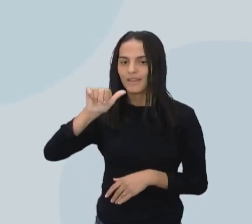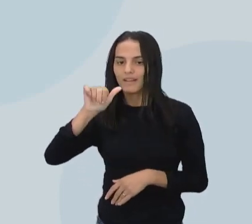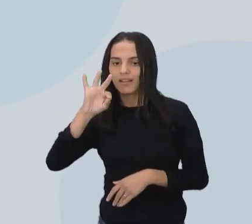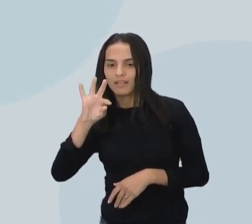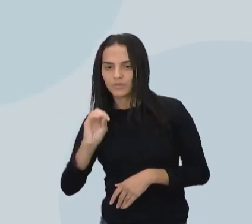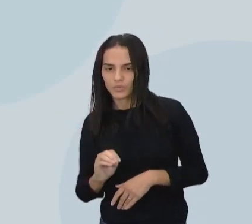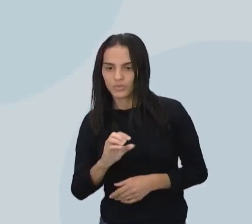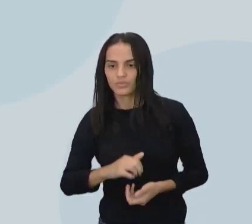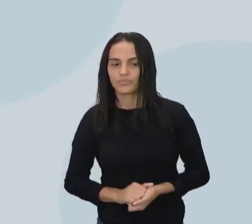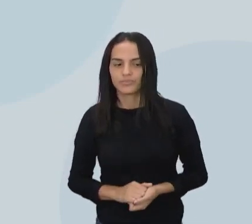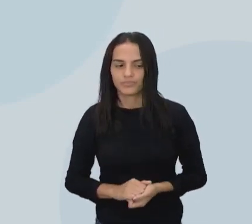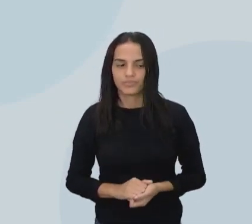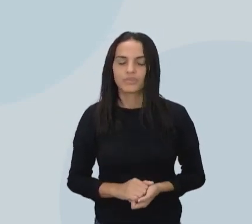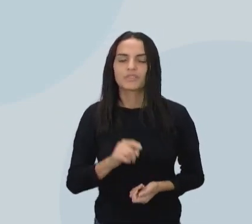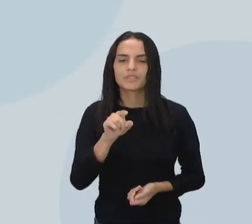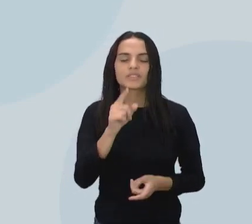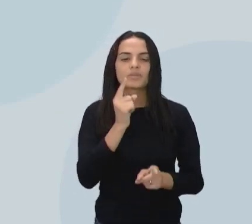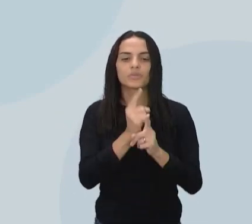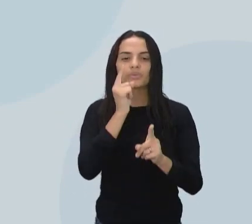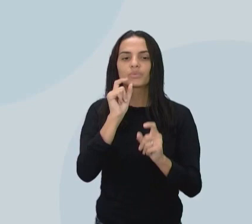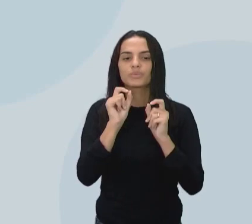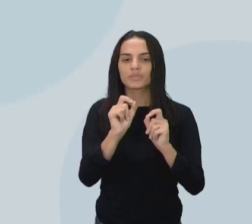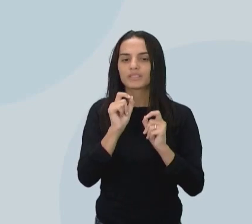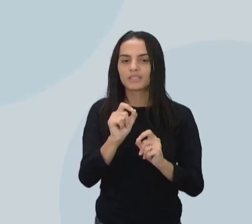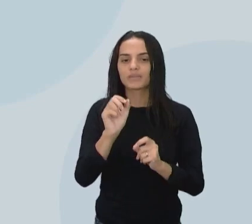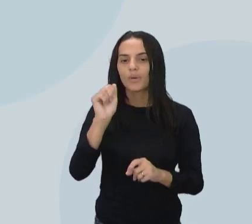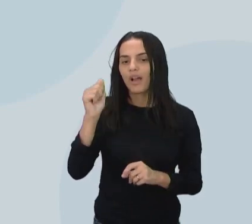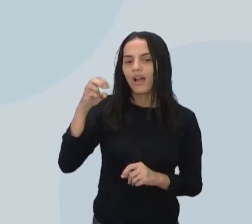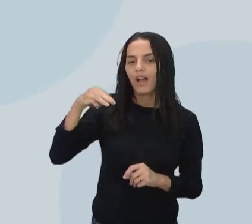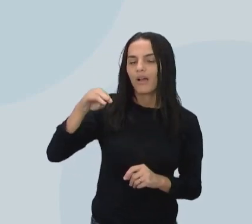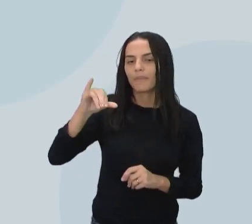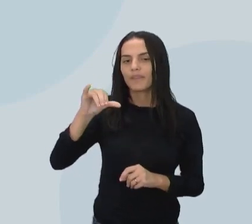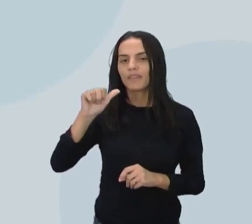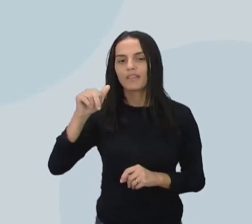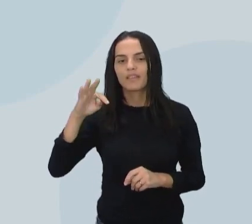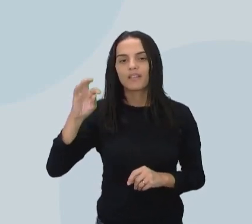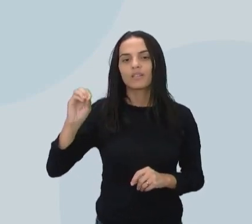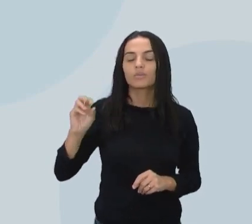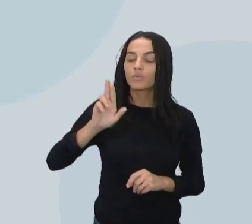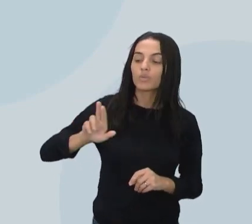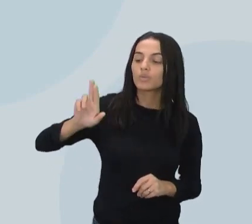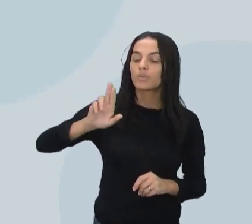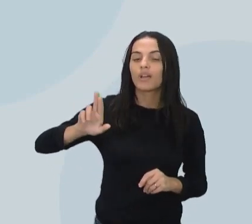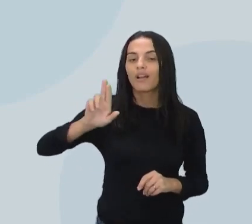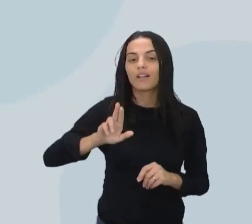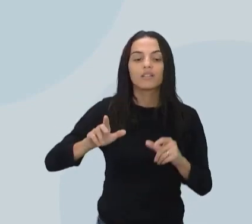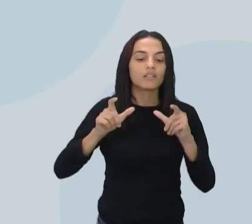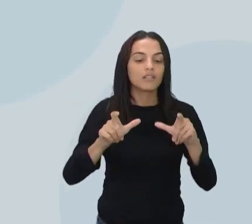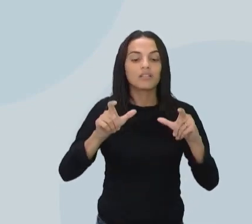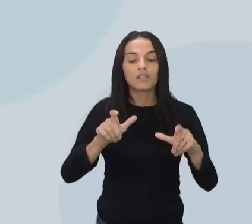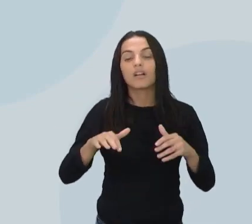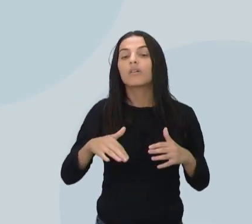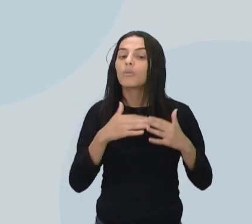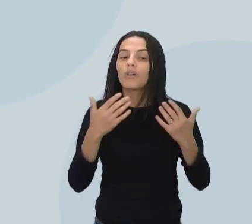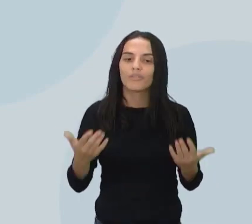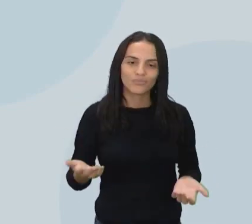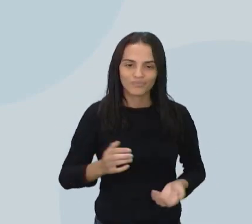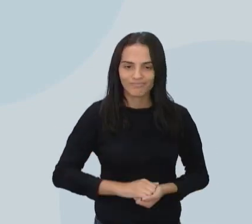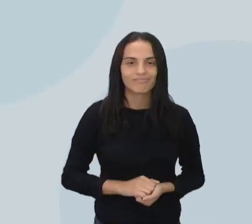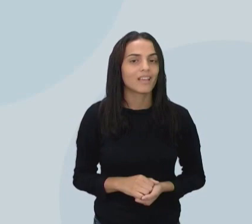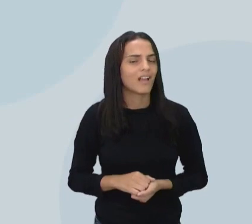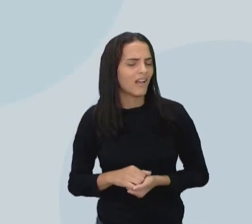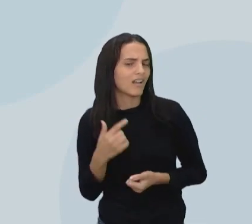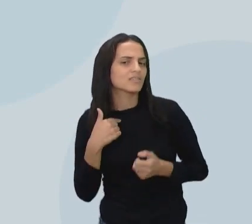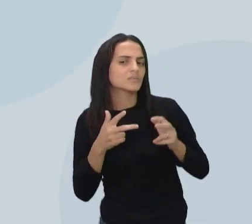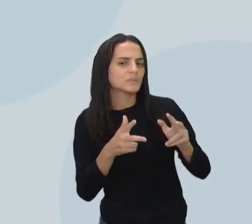você identifica ali, professora, nessas imagens ali? Onde que eles são usados aí? Onde que é utilizado o amianto? Então, pelo